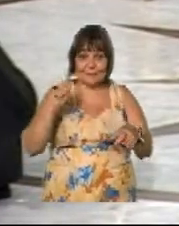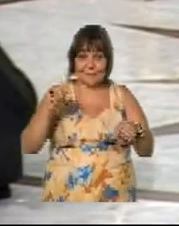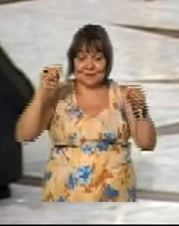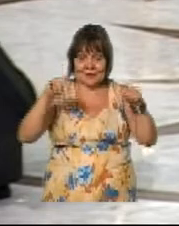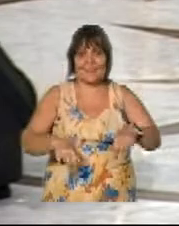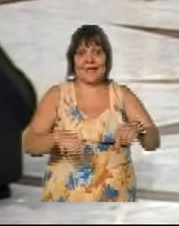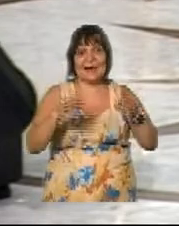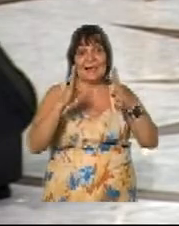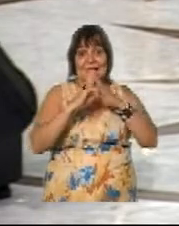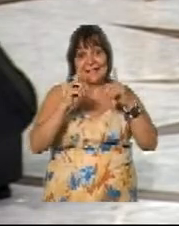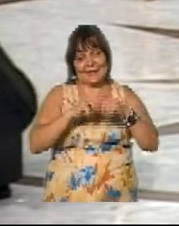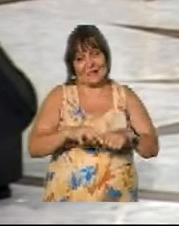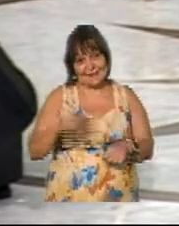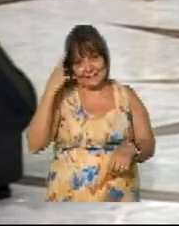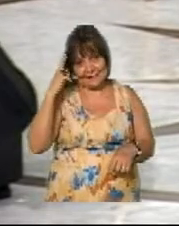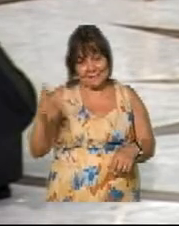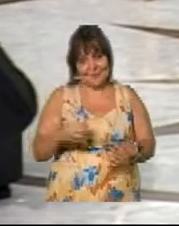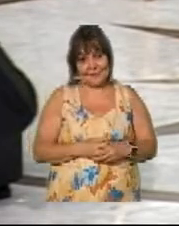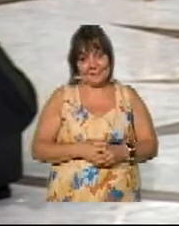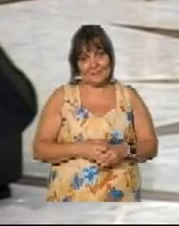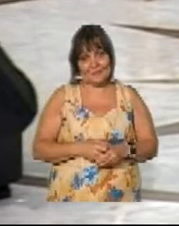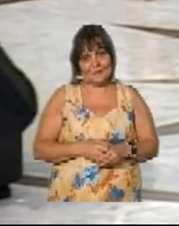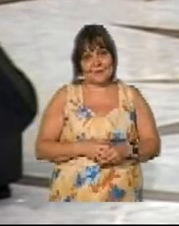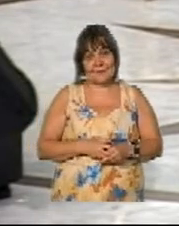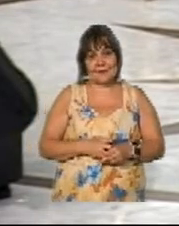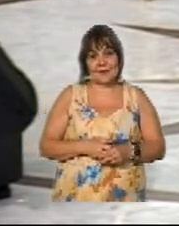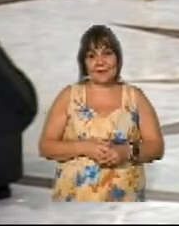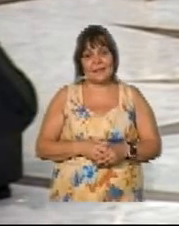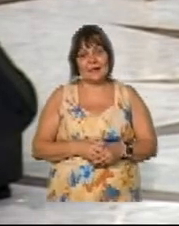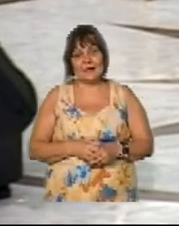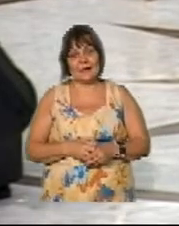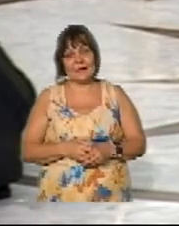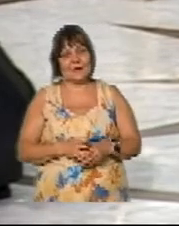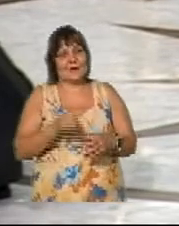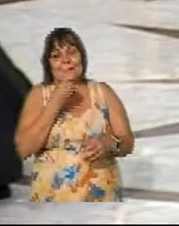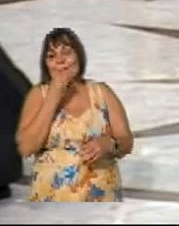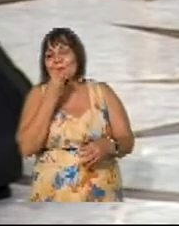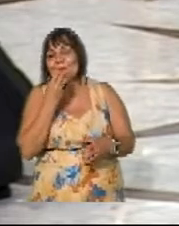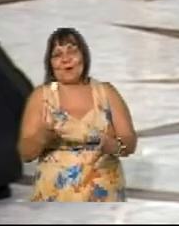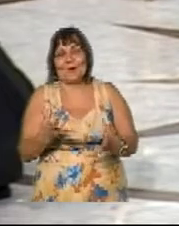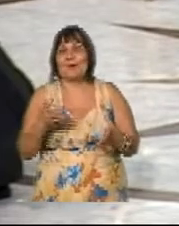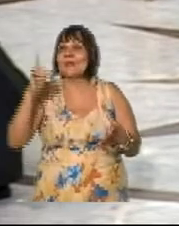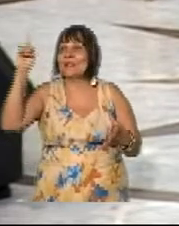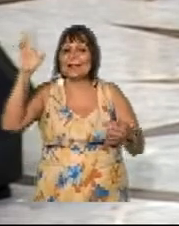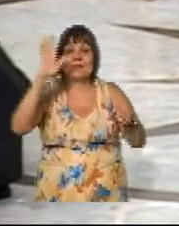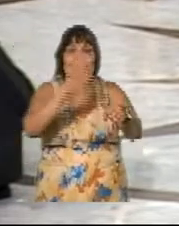desta multidão, Deus levanta 100, 200, 300, 400, 500 pessoas para servirem.